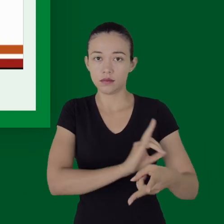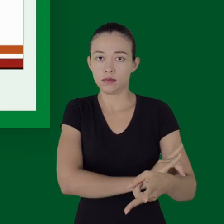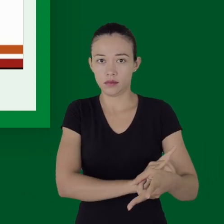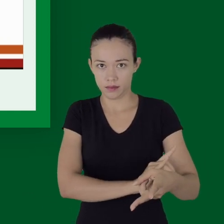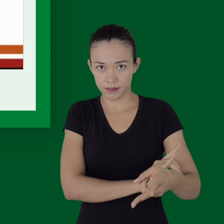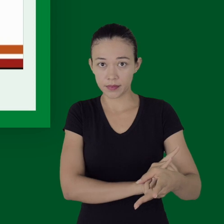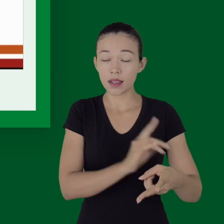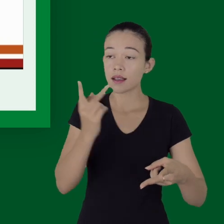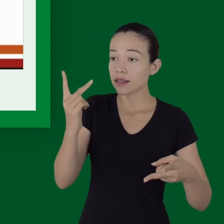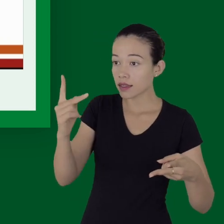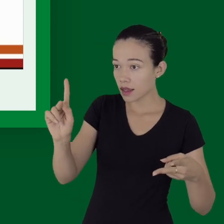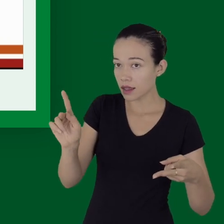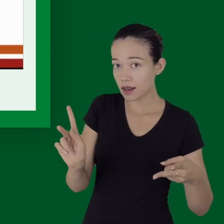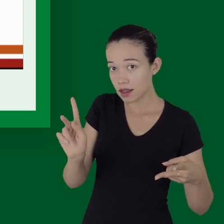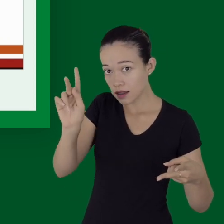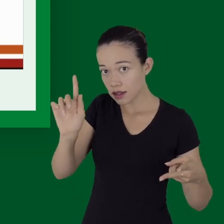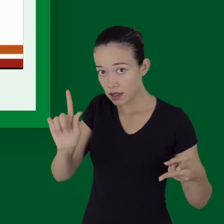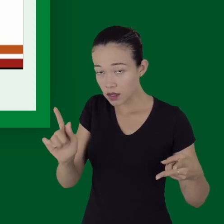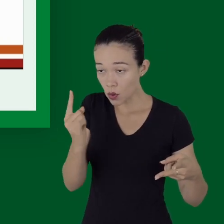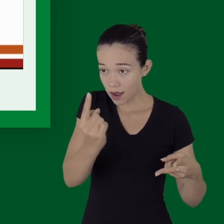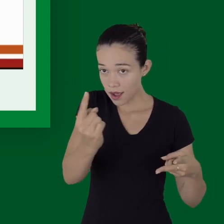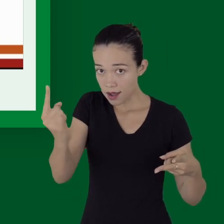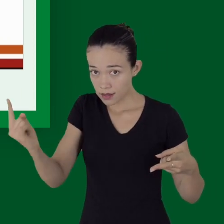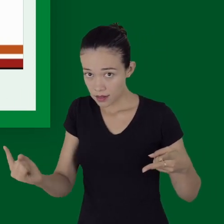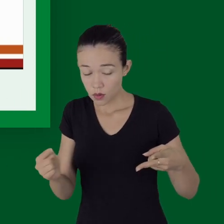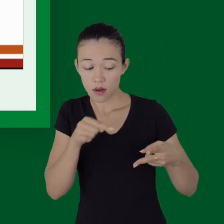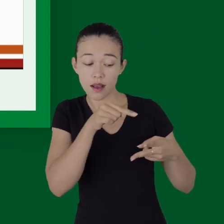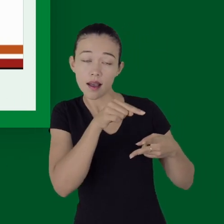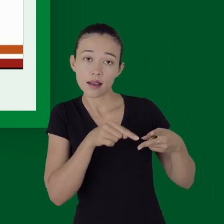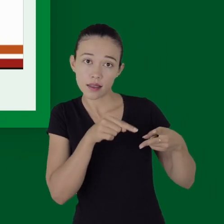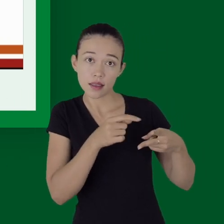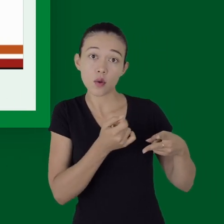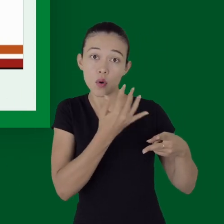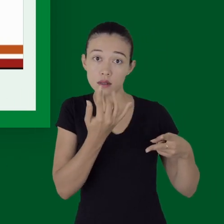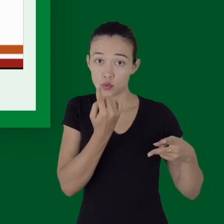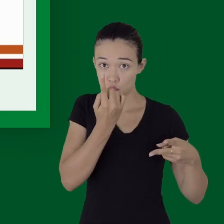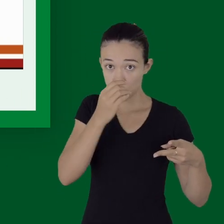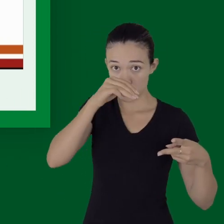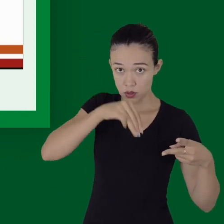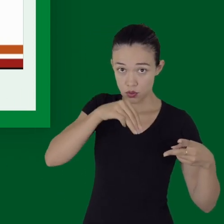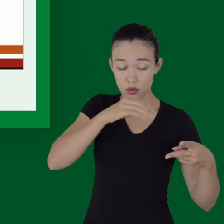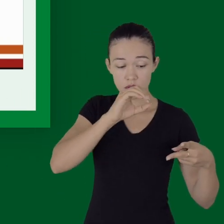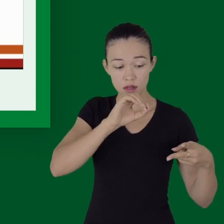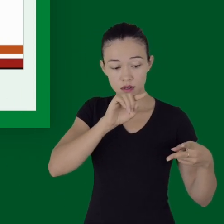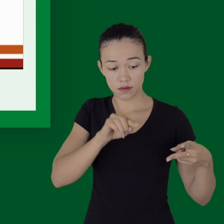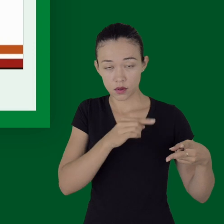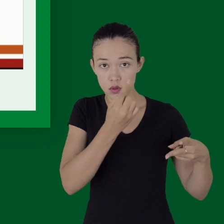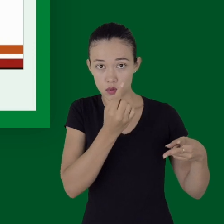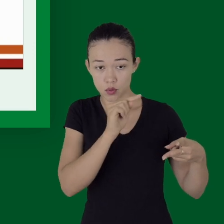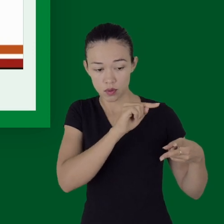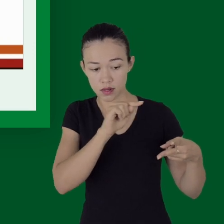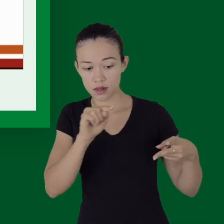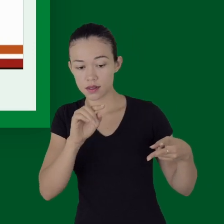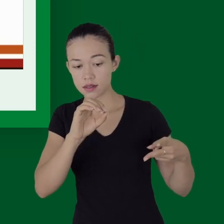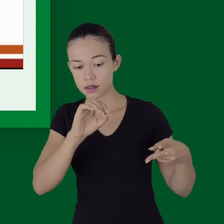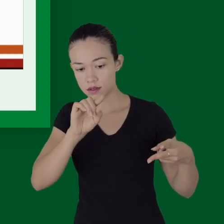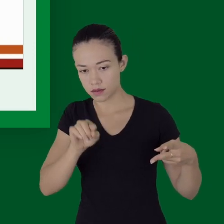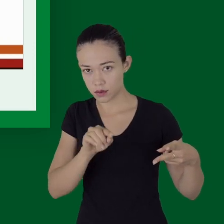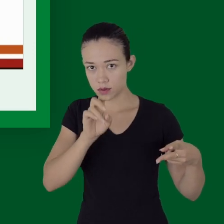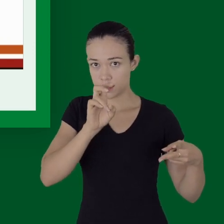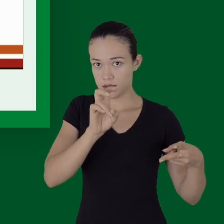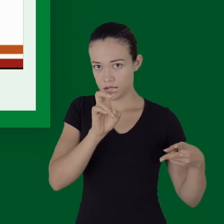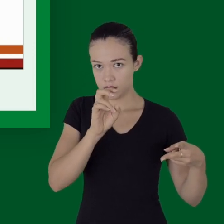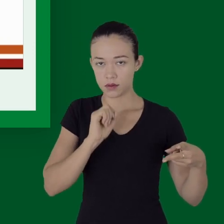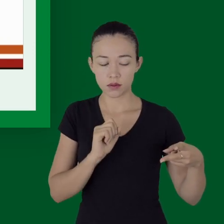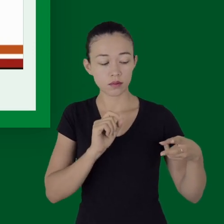ou adrenalina na dose de 0,1 a 0,5 micrograma quilo minuto, ou alternativamente ainda, a dopamina na dose de